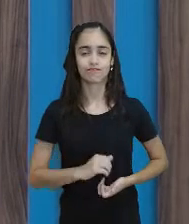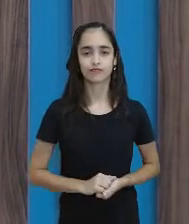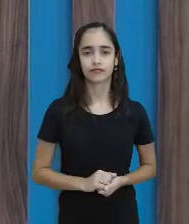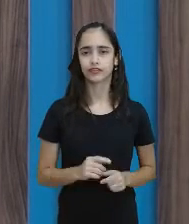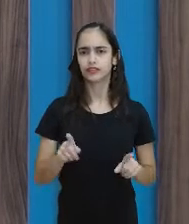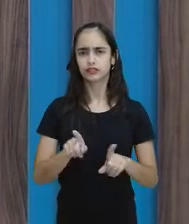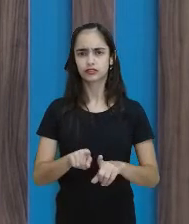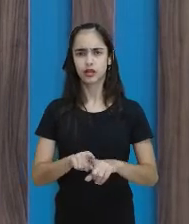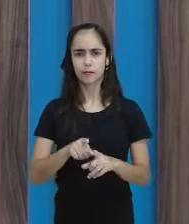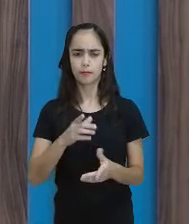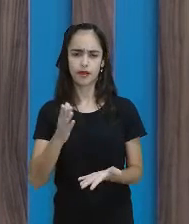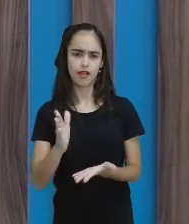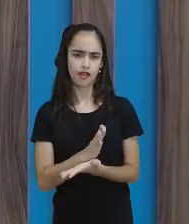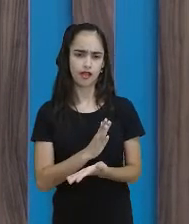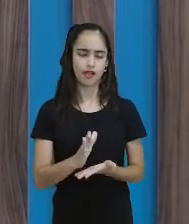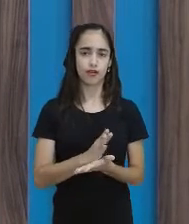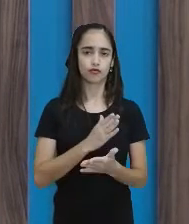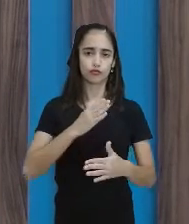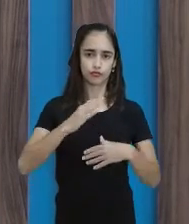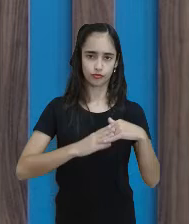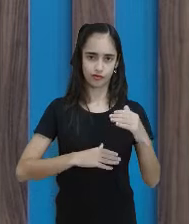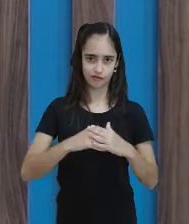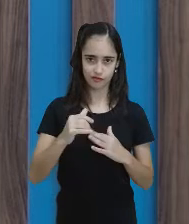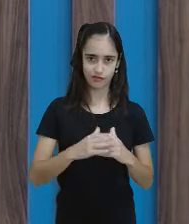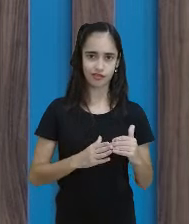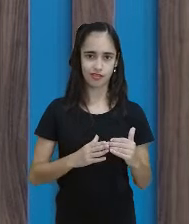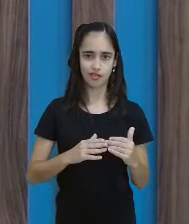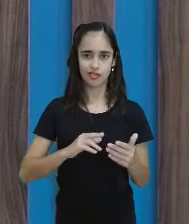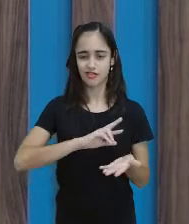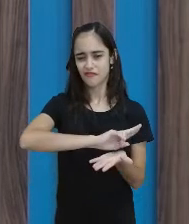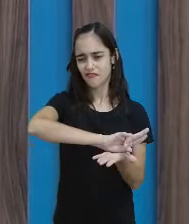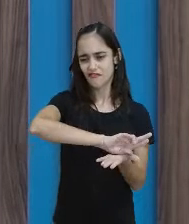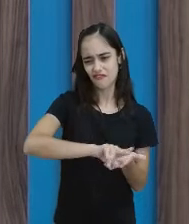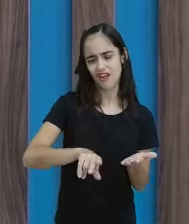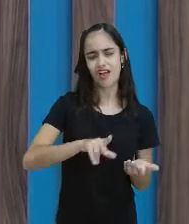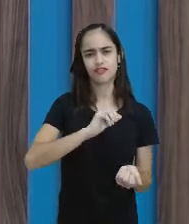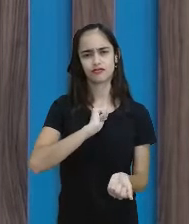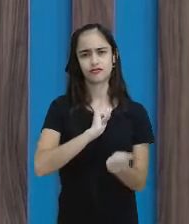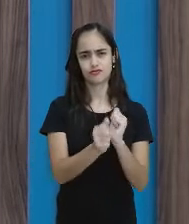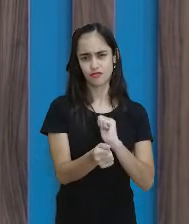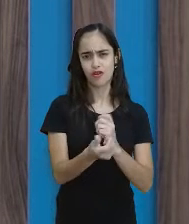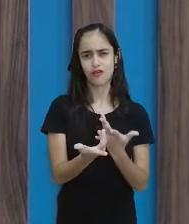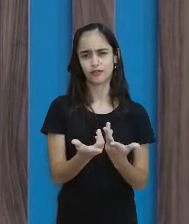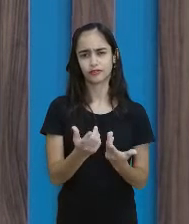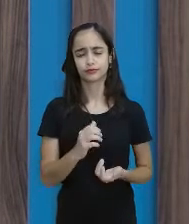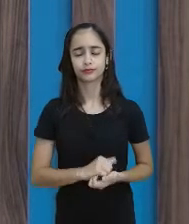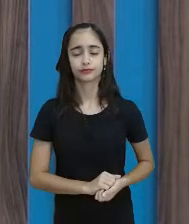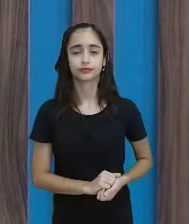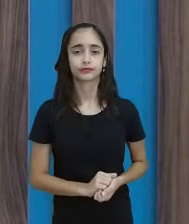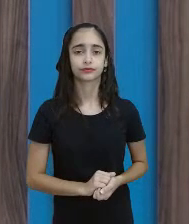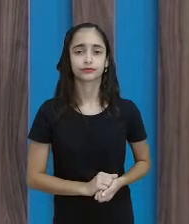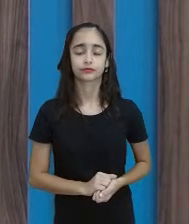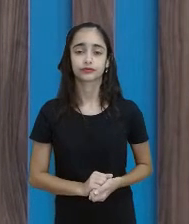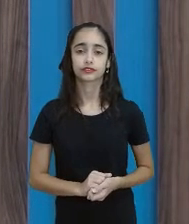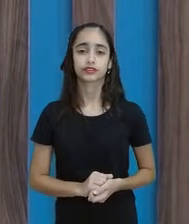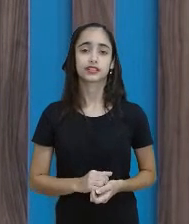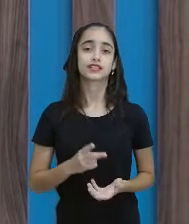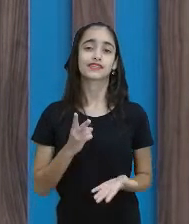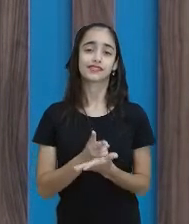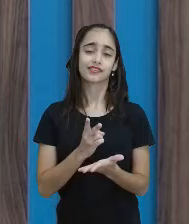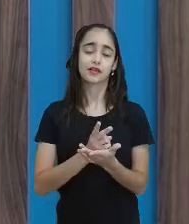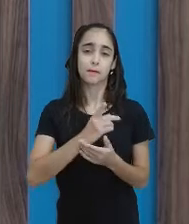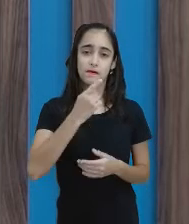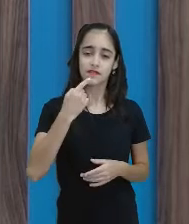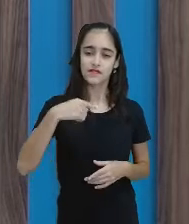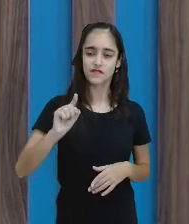né, de vôlei, de basquete também, também entra nesse rol, que os atletas estão indo para os Estados Unidos